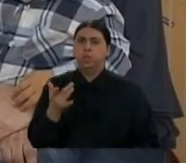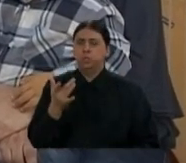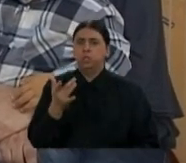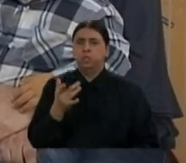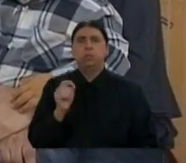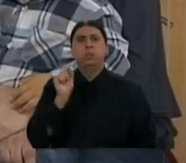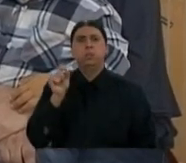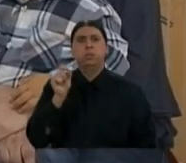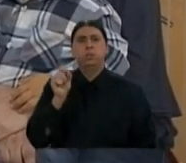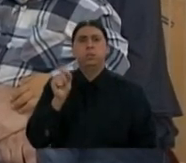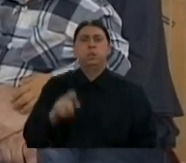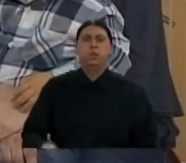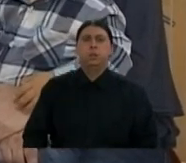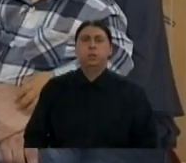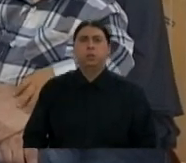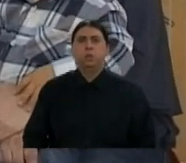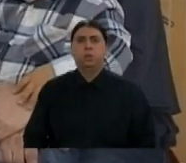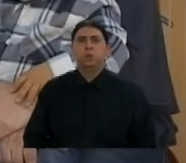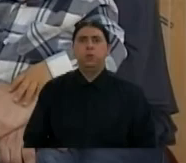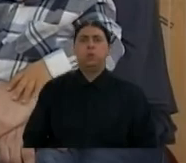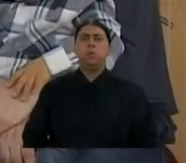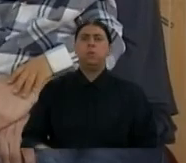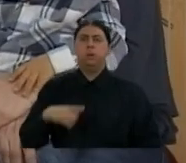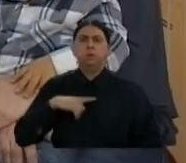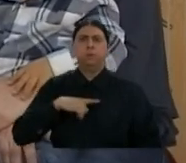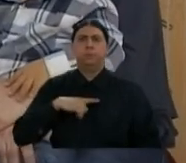audiência do hotel na cidade